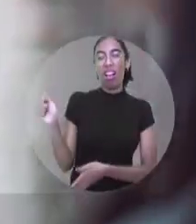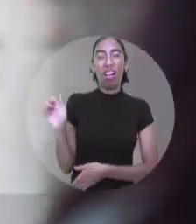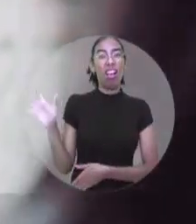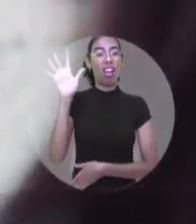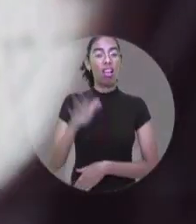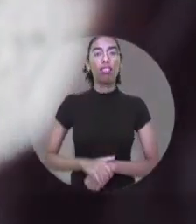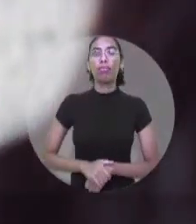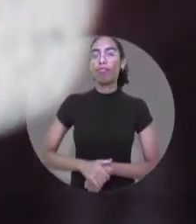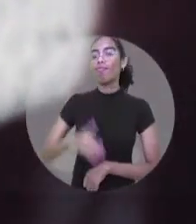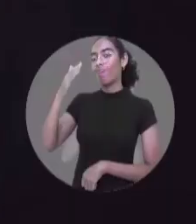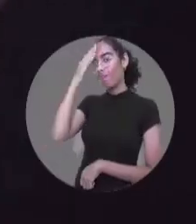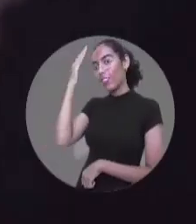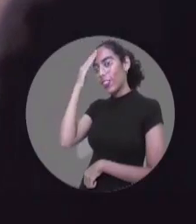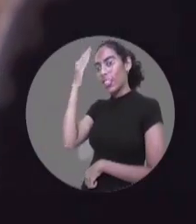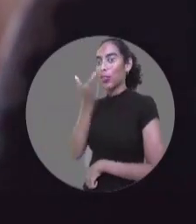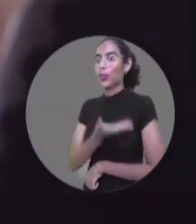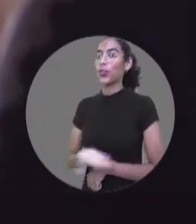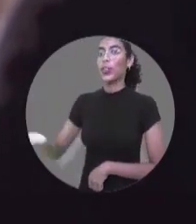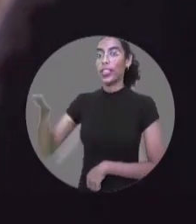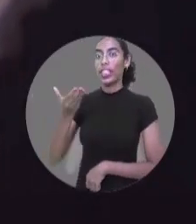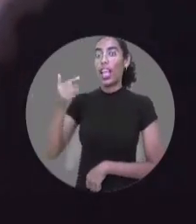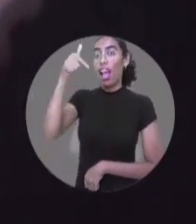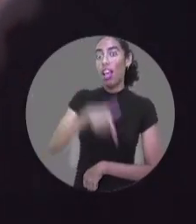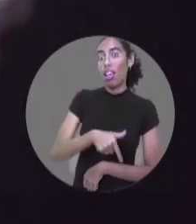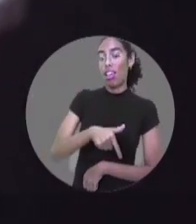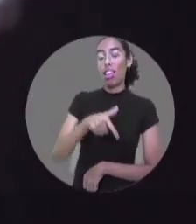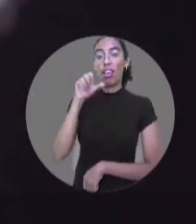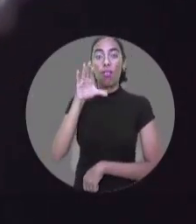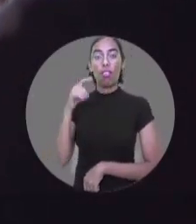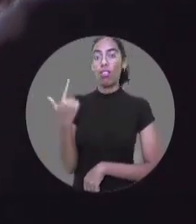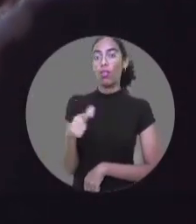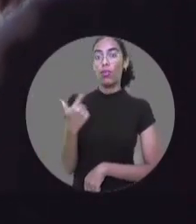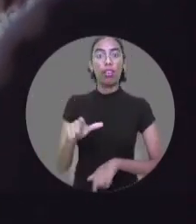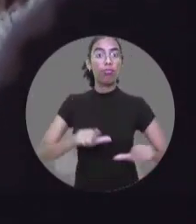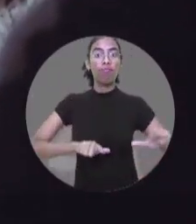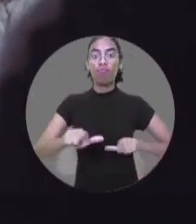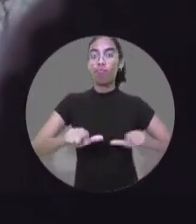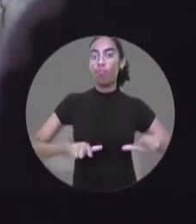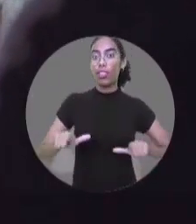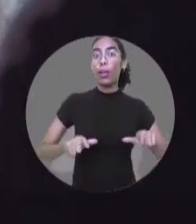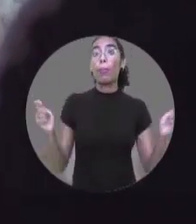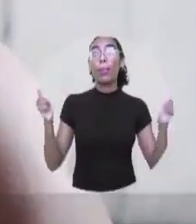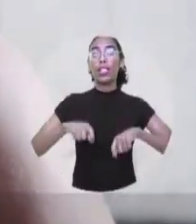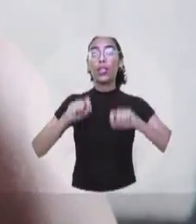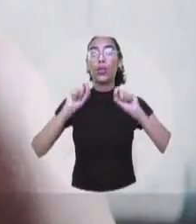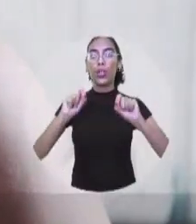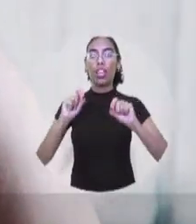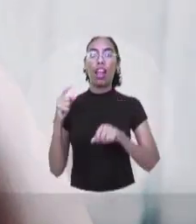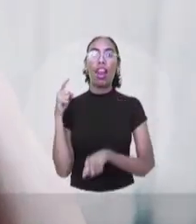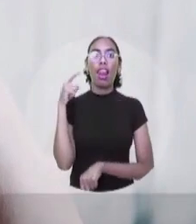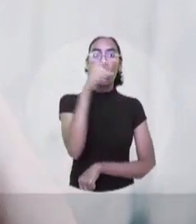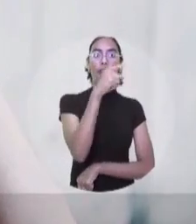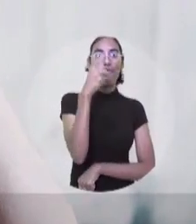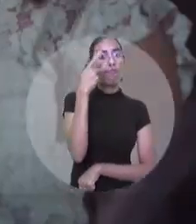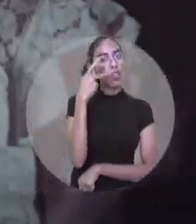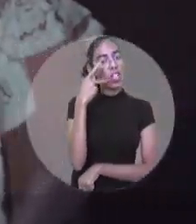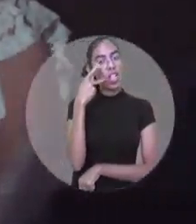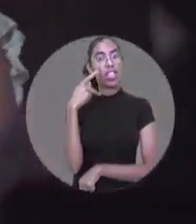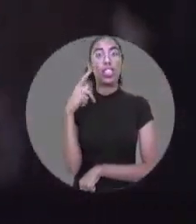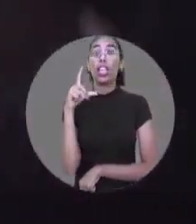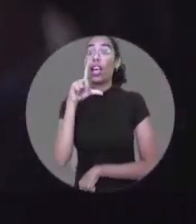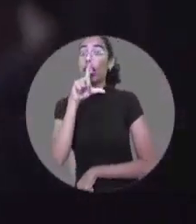todas vocês. Hoje, aqui em Calcaia, falta emprego e as pessoas ainda precisam se deslocar daqui para buscar melhor condição de vida